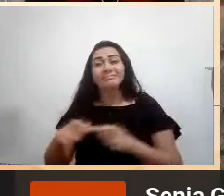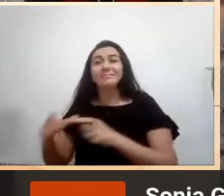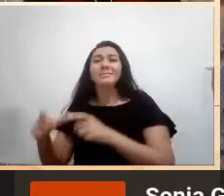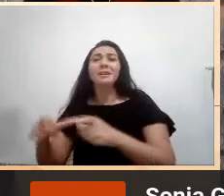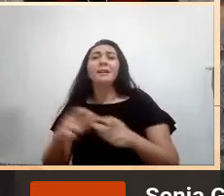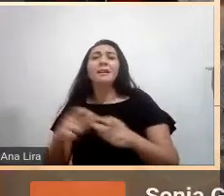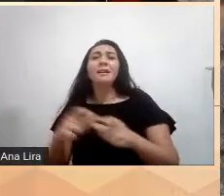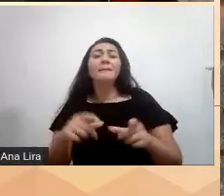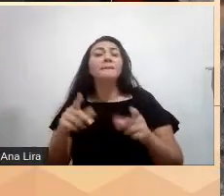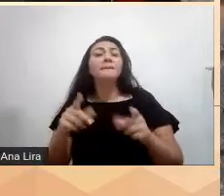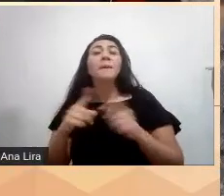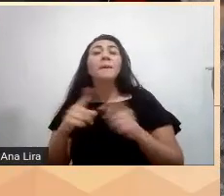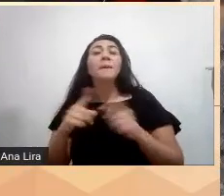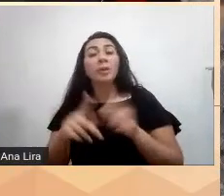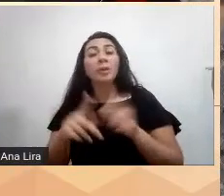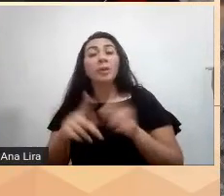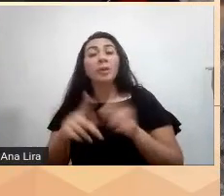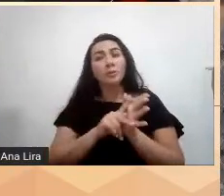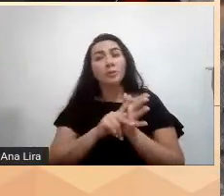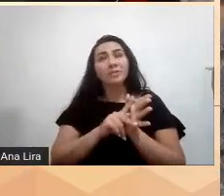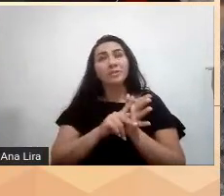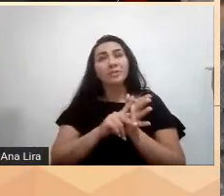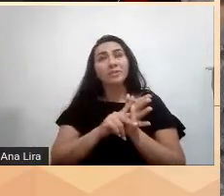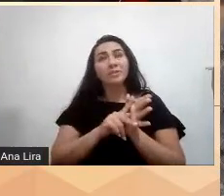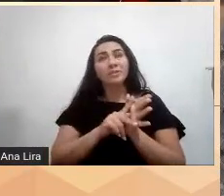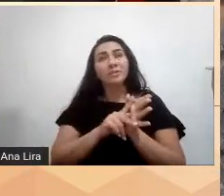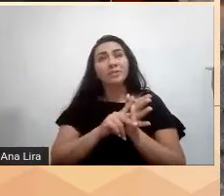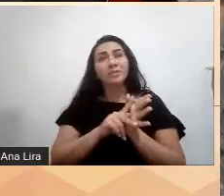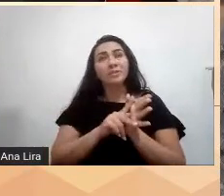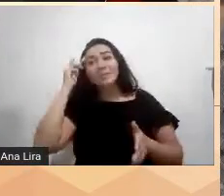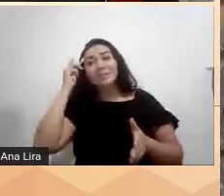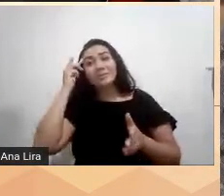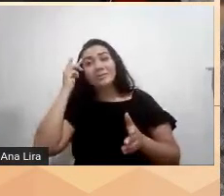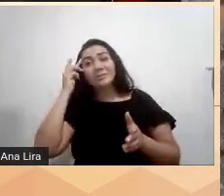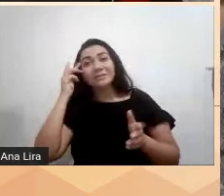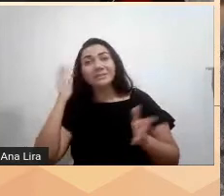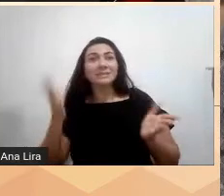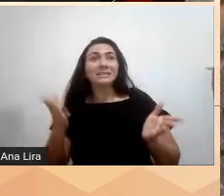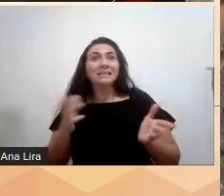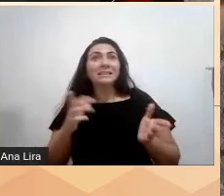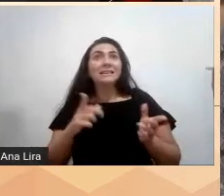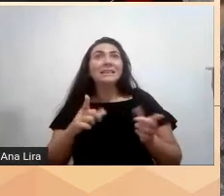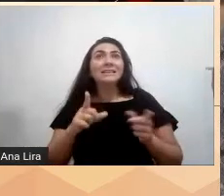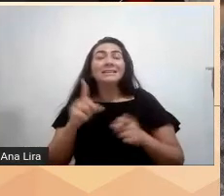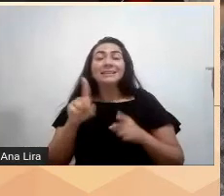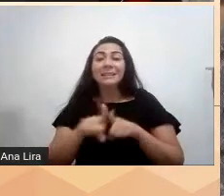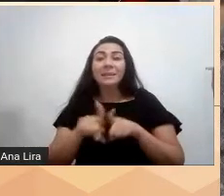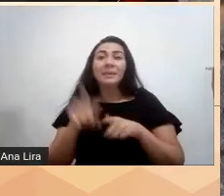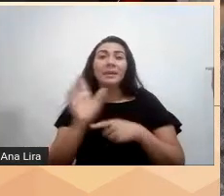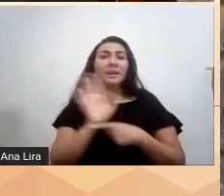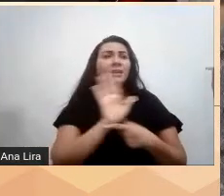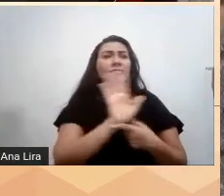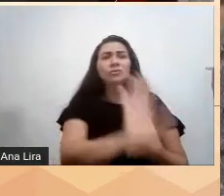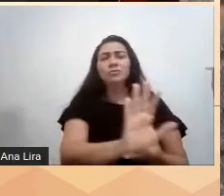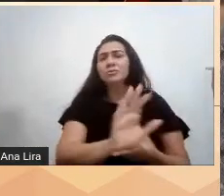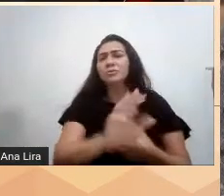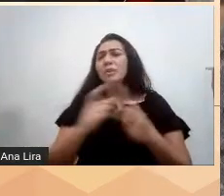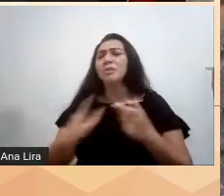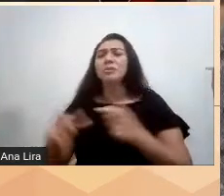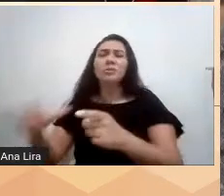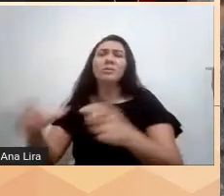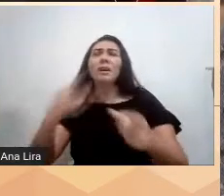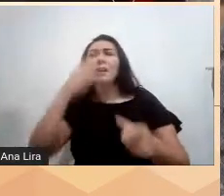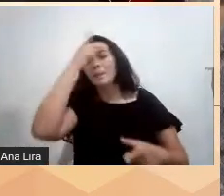um encorajamento, uma harmonia entre comunidade, instituição e, claro, o próprio